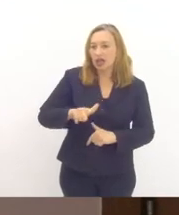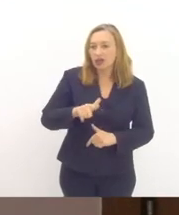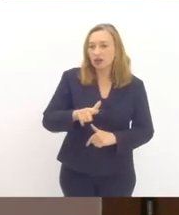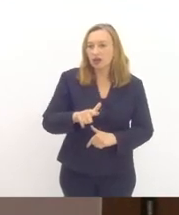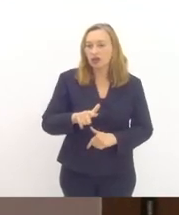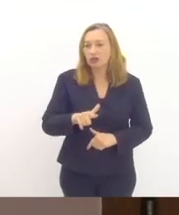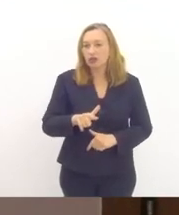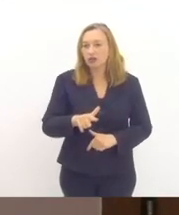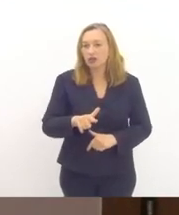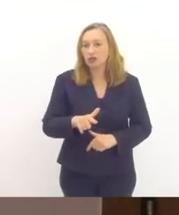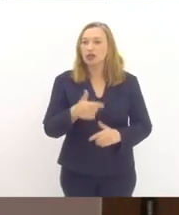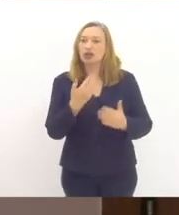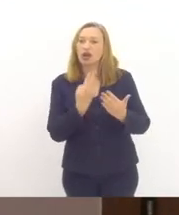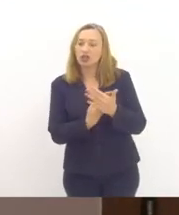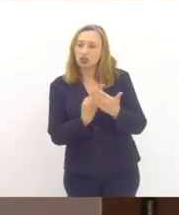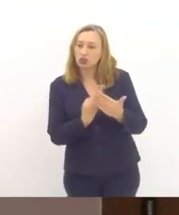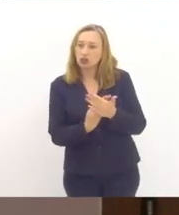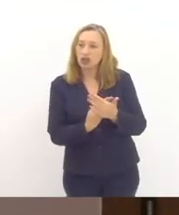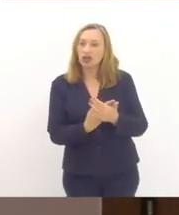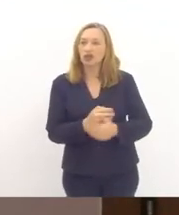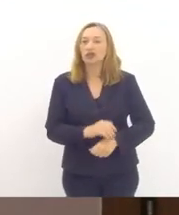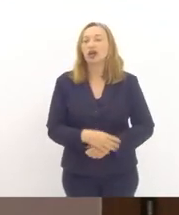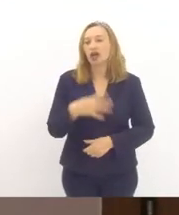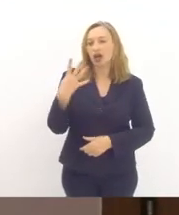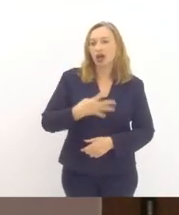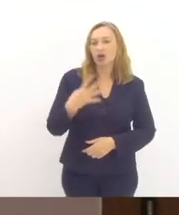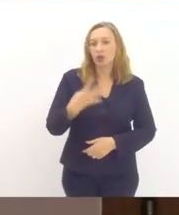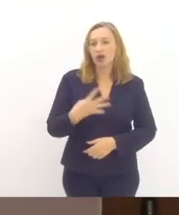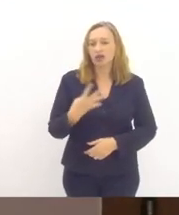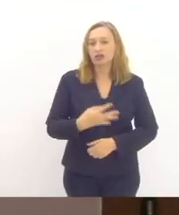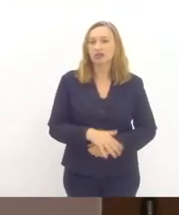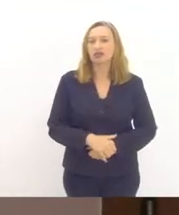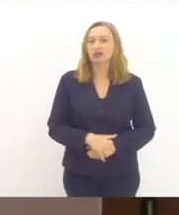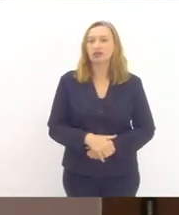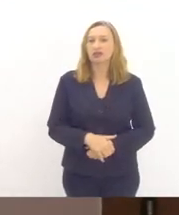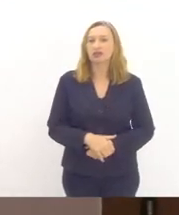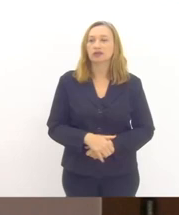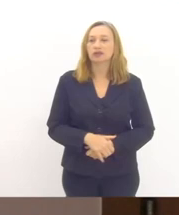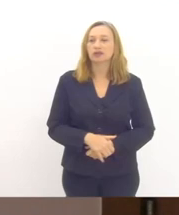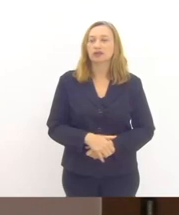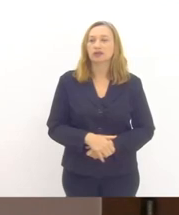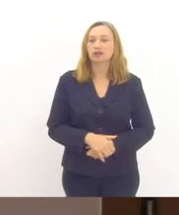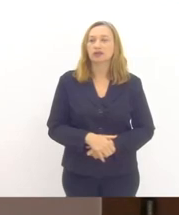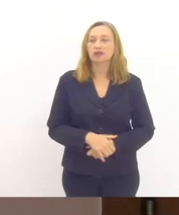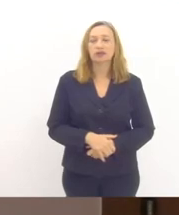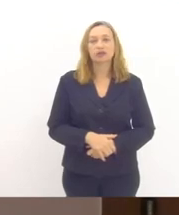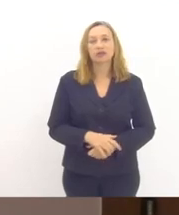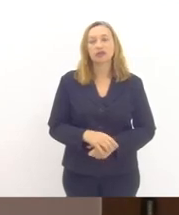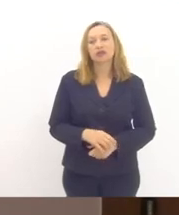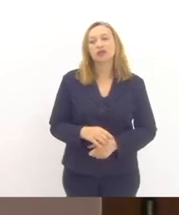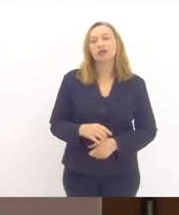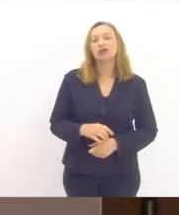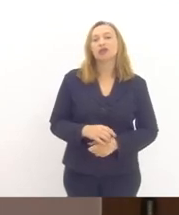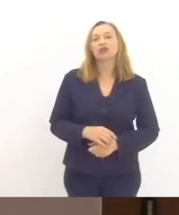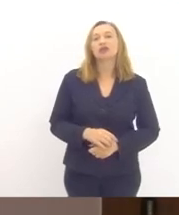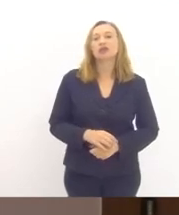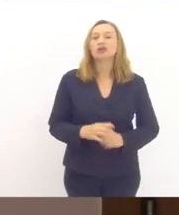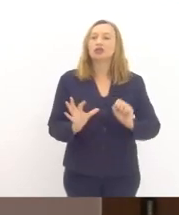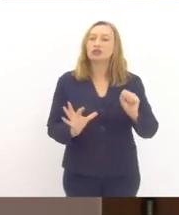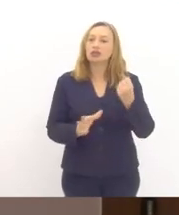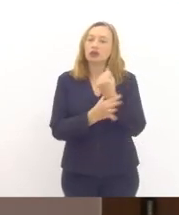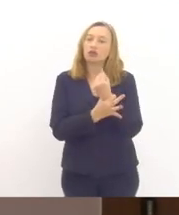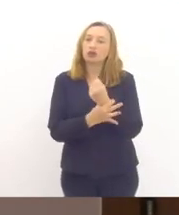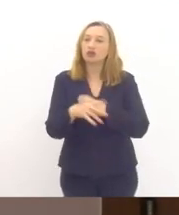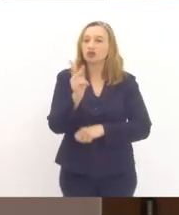língua a serem estudadas. A quarta, que, e não pouco importante, que se assegure aos professores